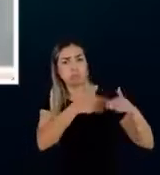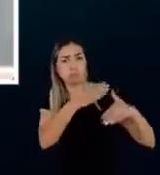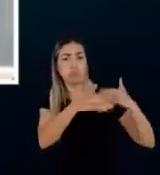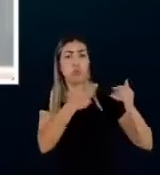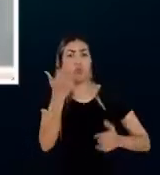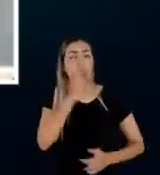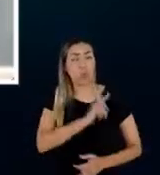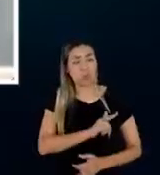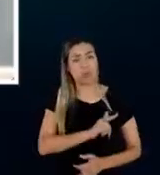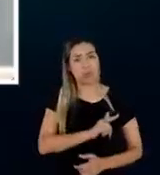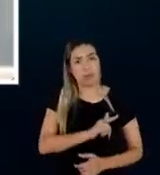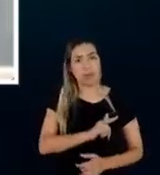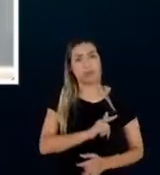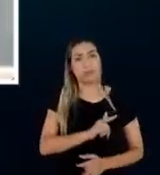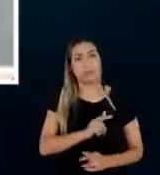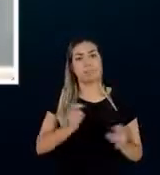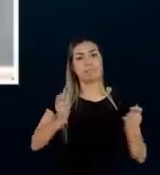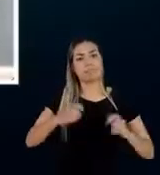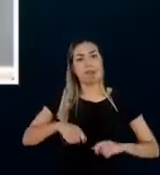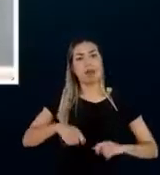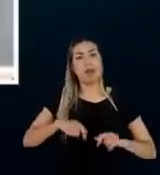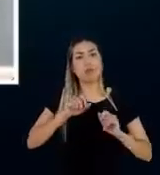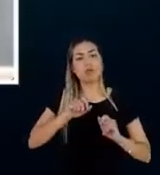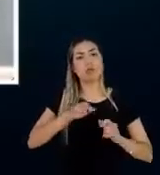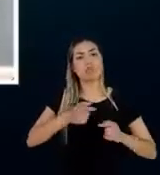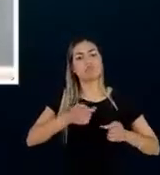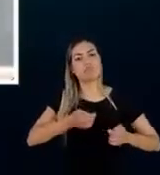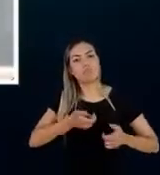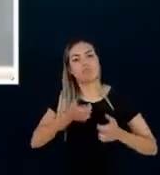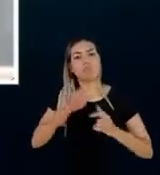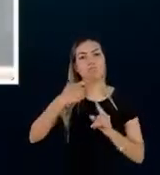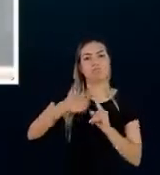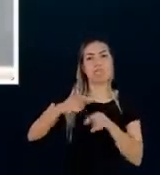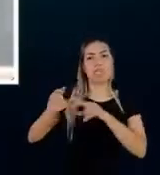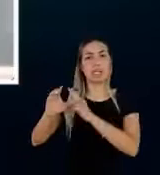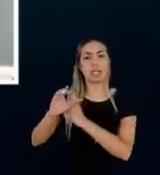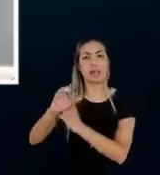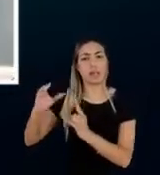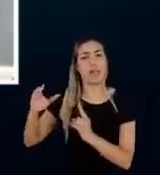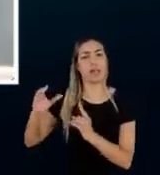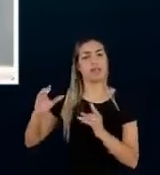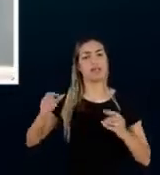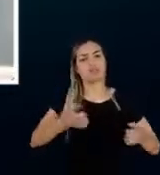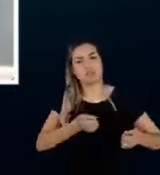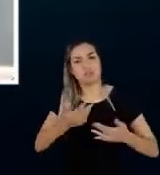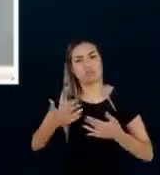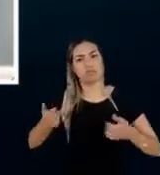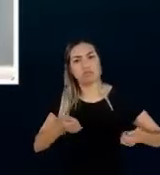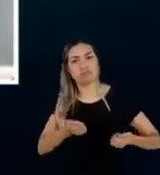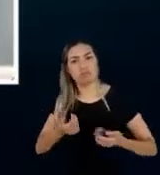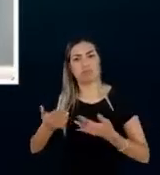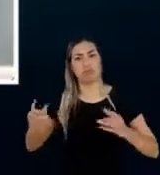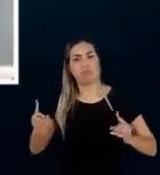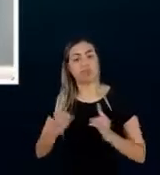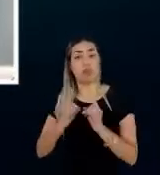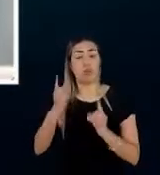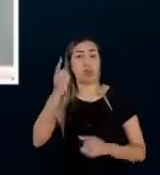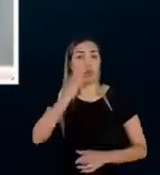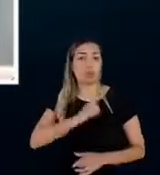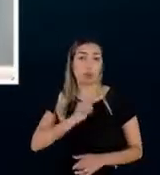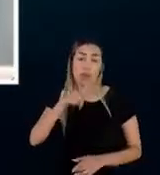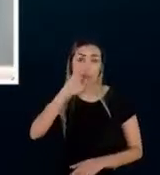que façam chegar aí os benefícios ao nosso consumidor, como bem disse a Carmen, que é o objetivo